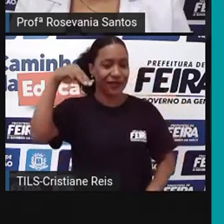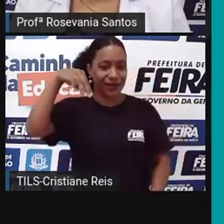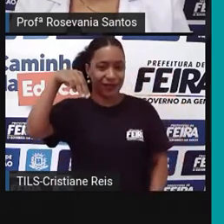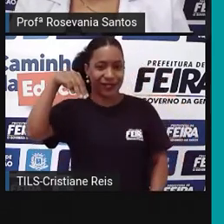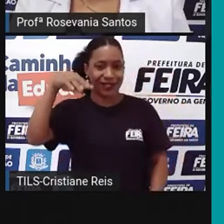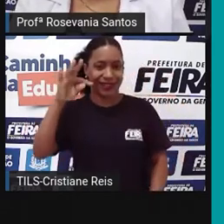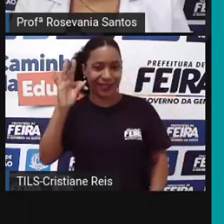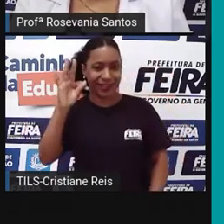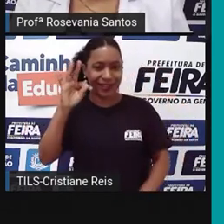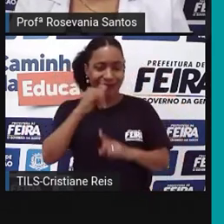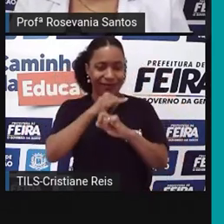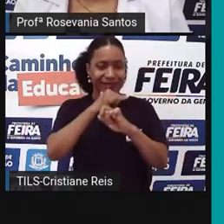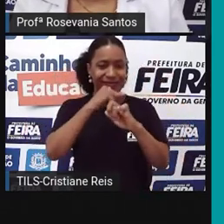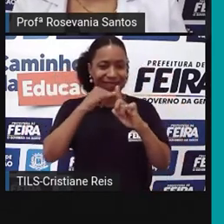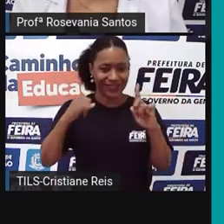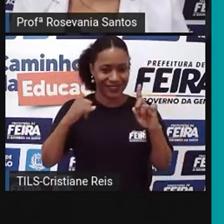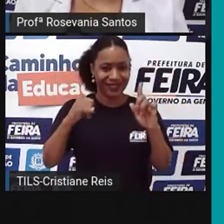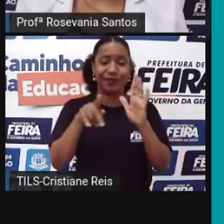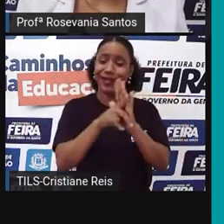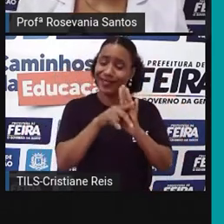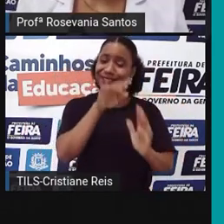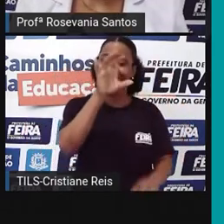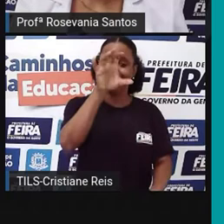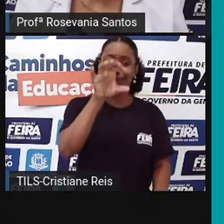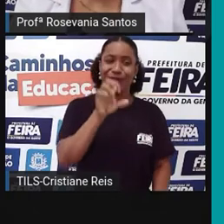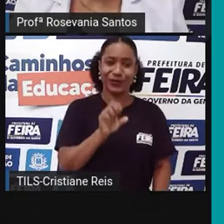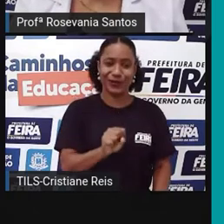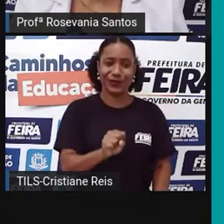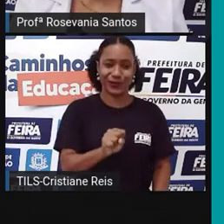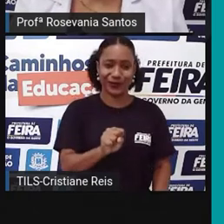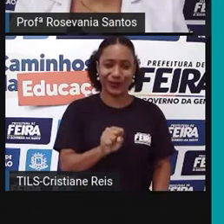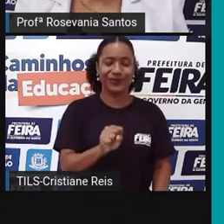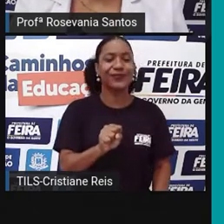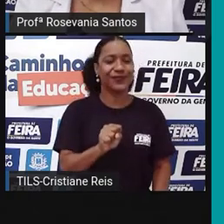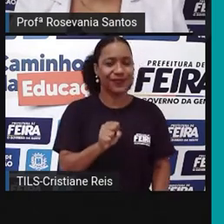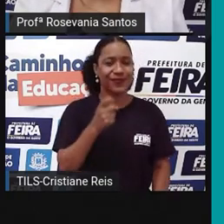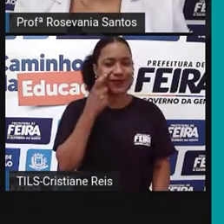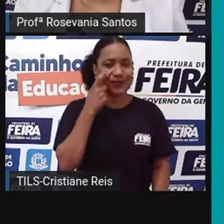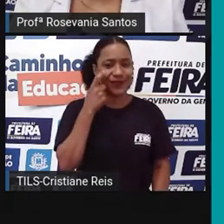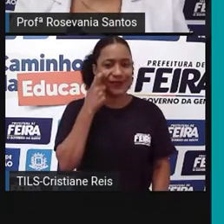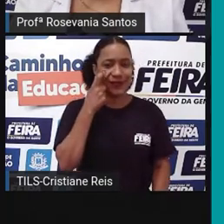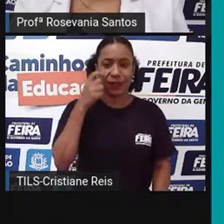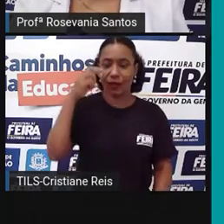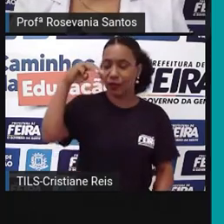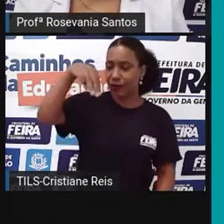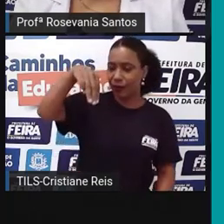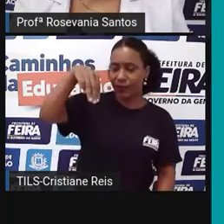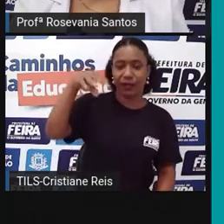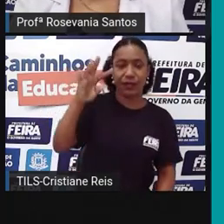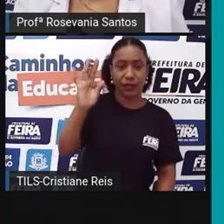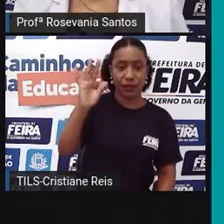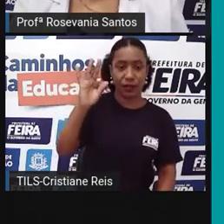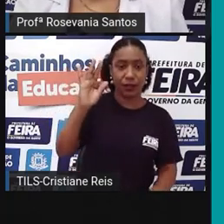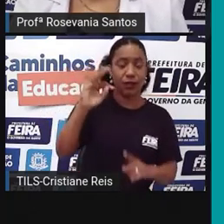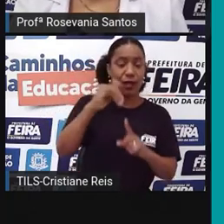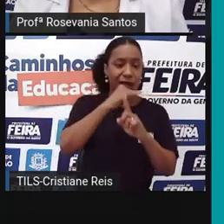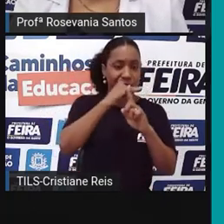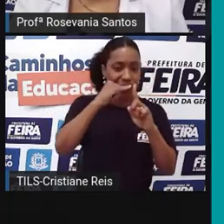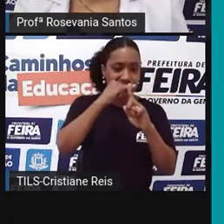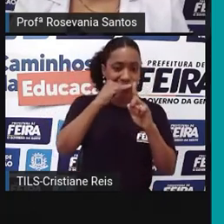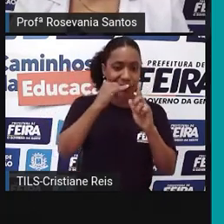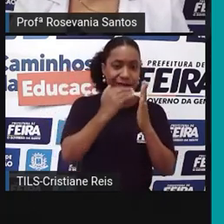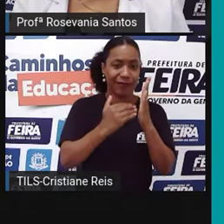sul do estado do Mato Grosso pertence à região Centro-Sul. A parte, né, maior e a parte norte pertence à